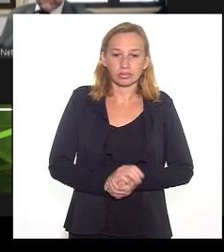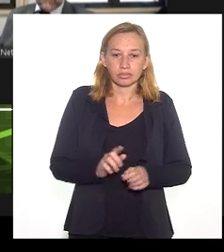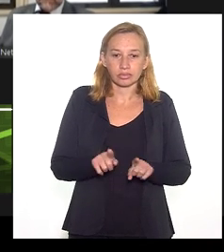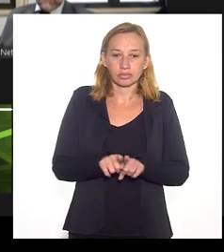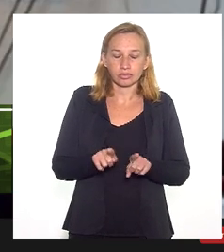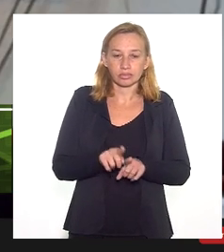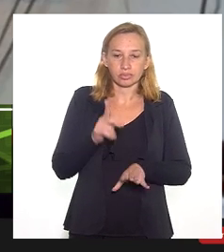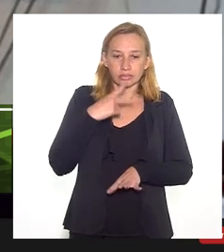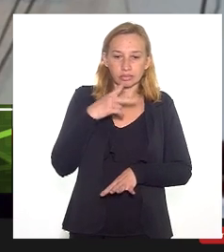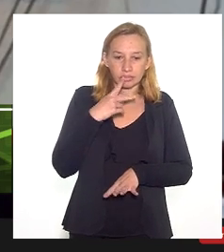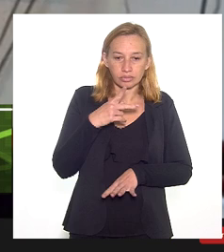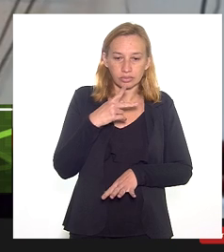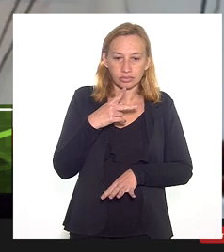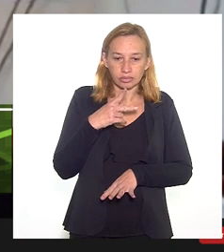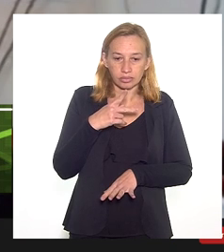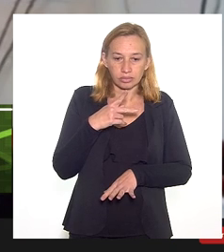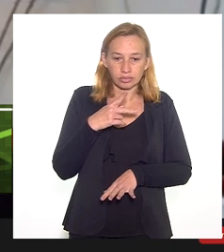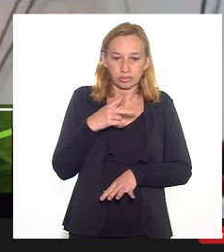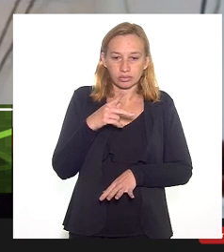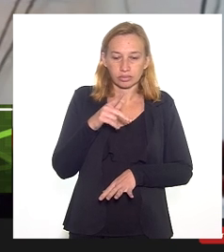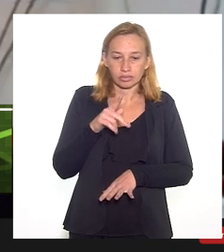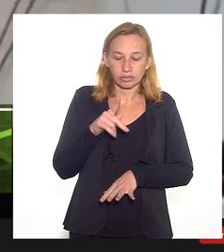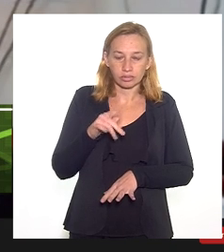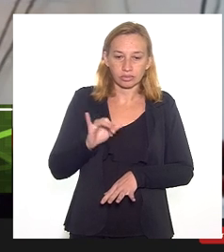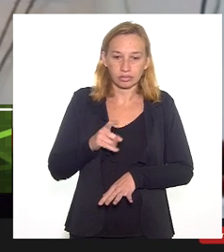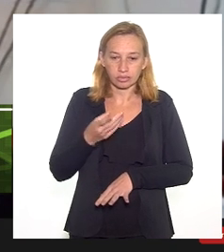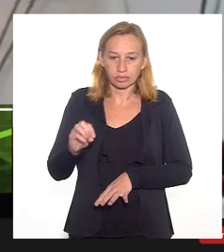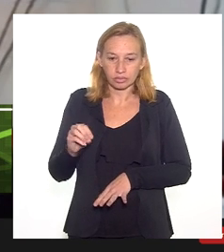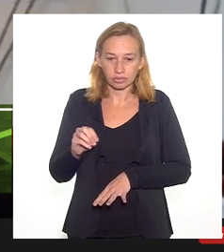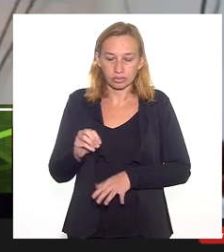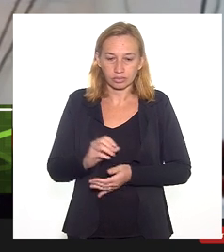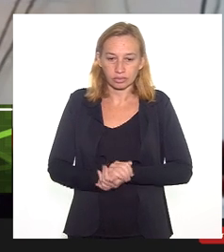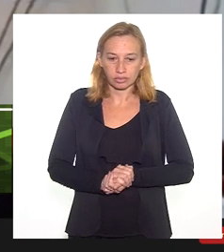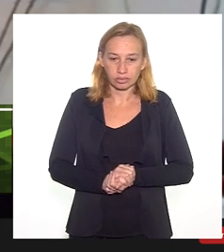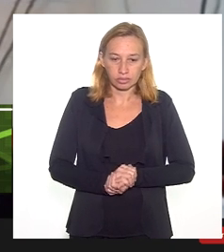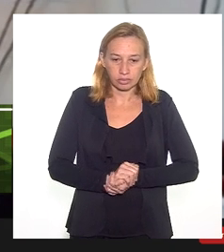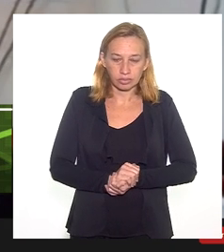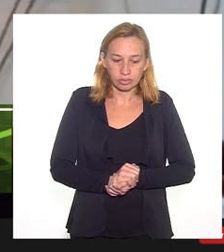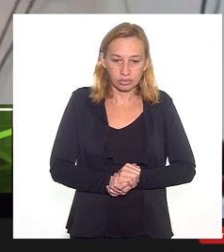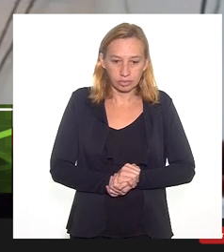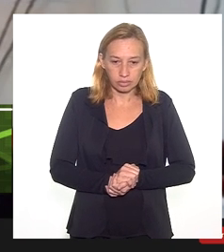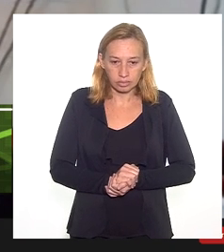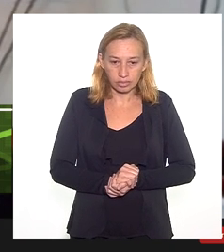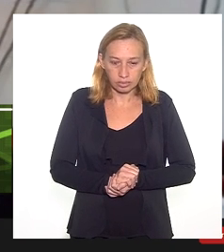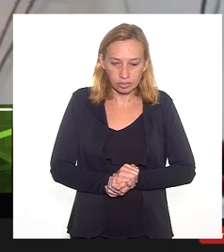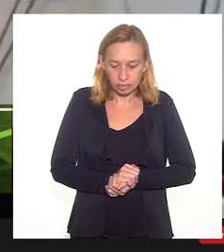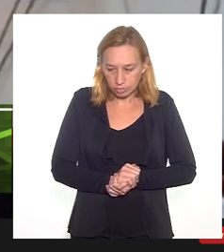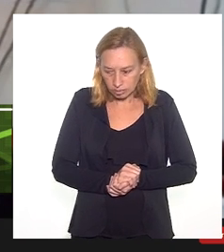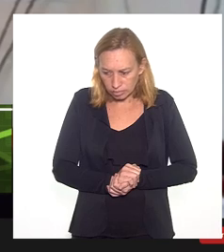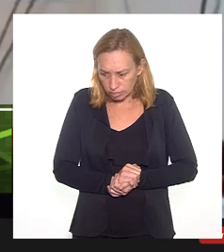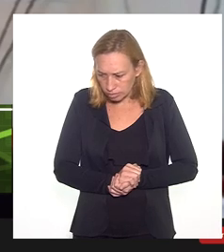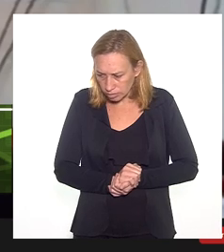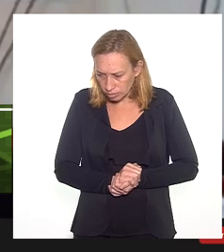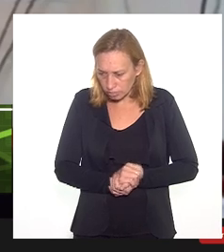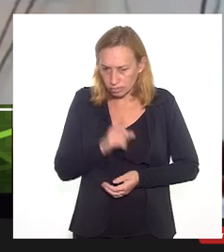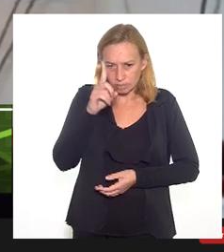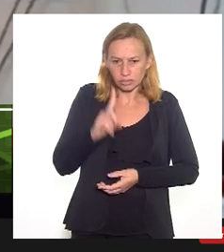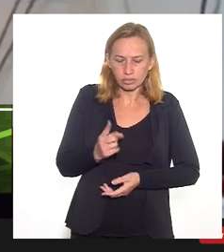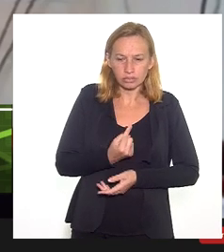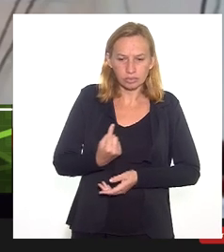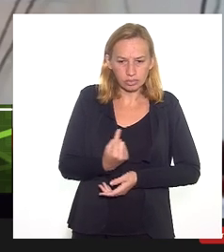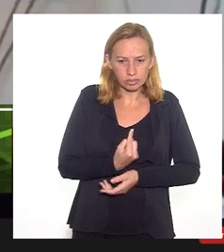mencionar a questão das progressões e promoções que estão saindo a conta gotas isso é um direito nosso